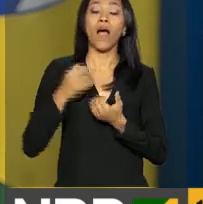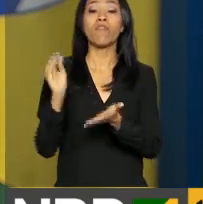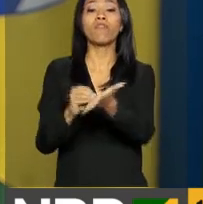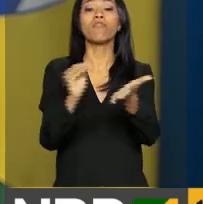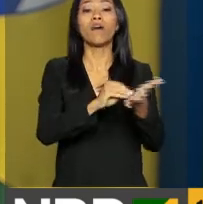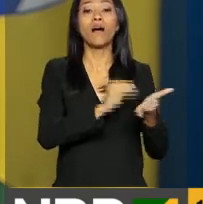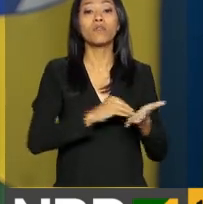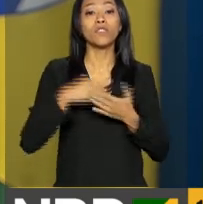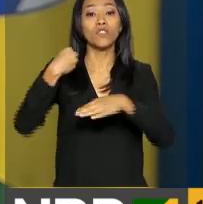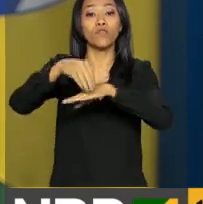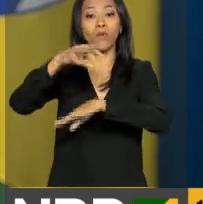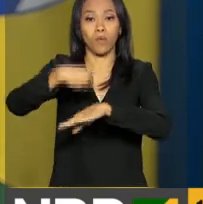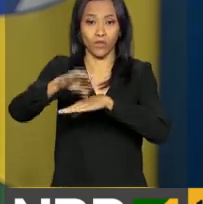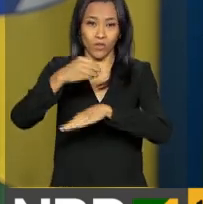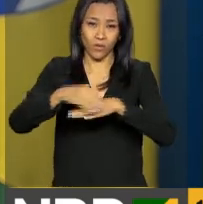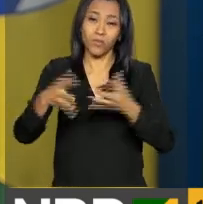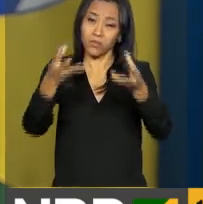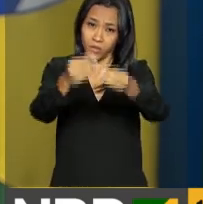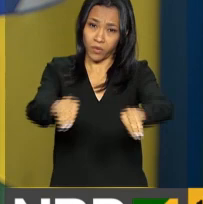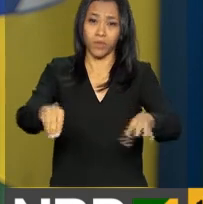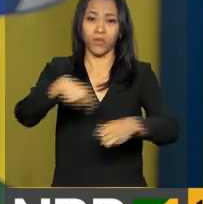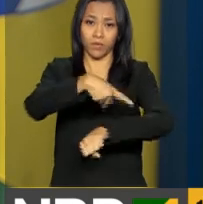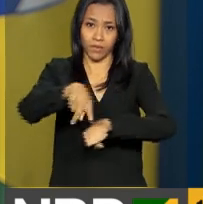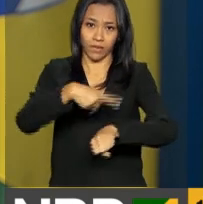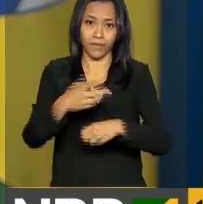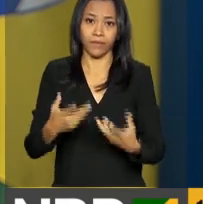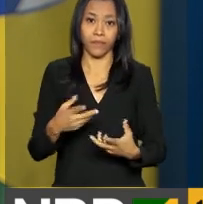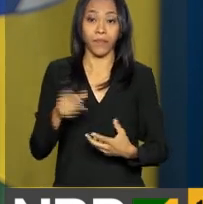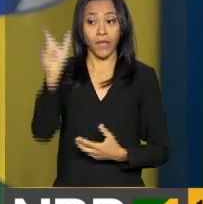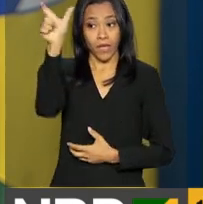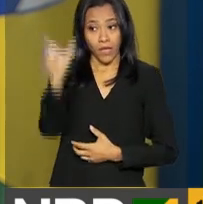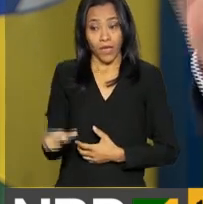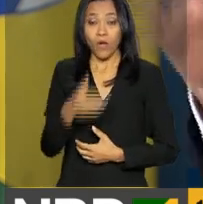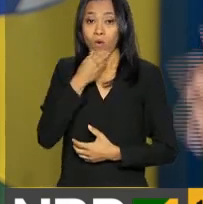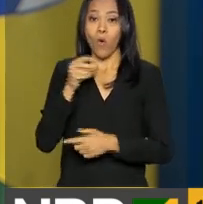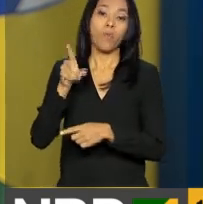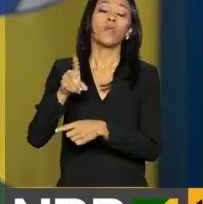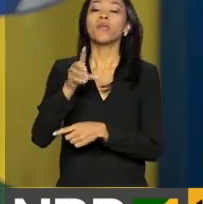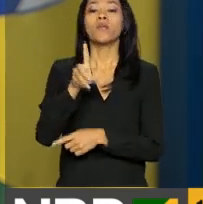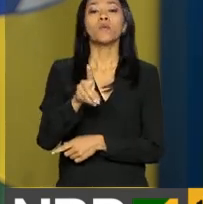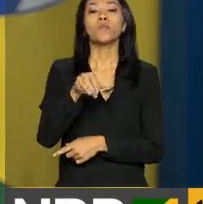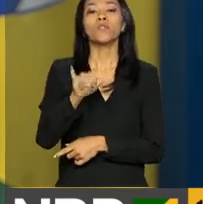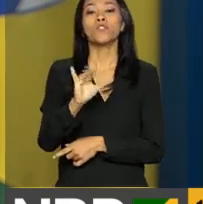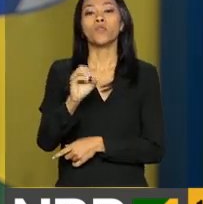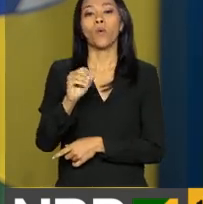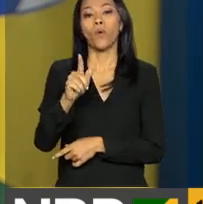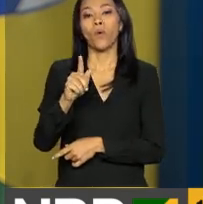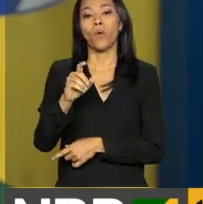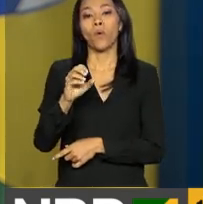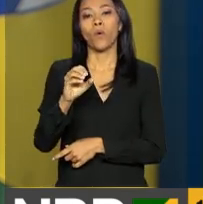desinformação é extremamente prejudicial para o país. O Diogo mora num prédio onde mora